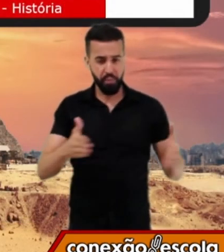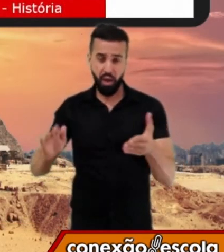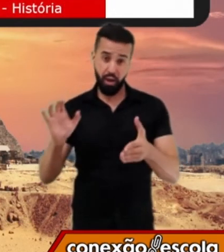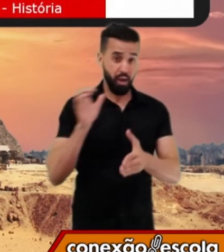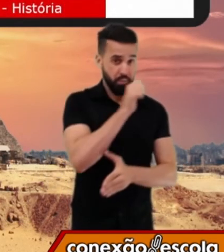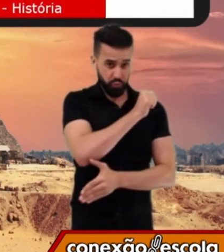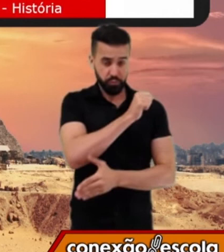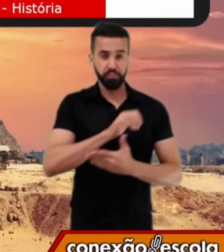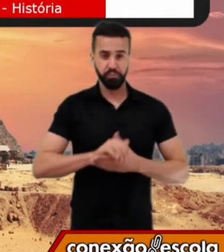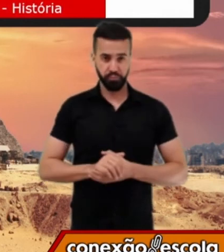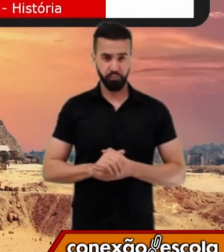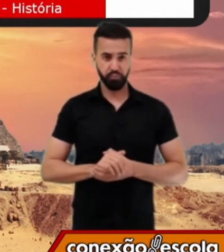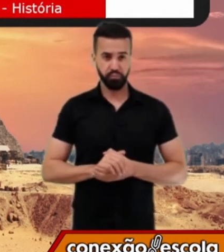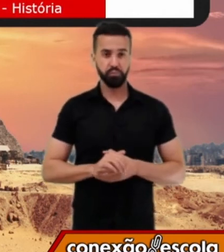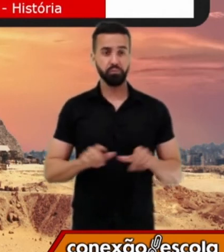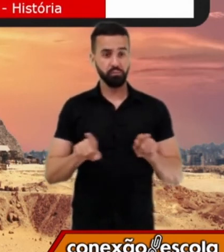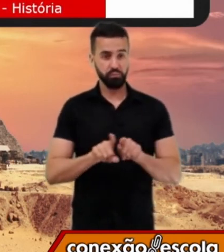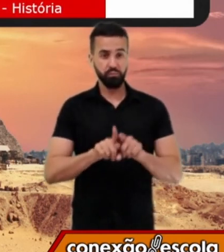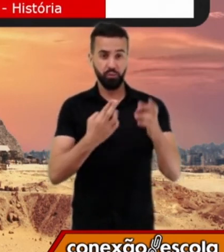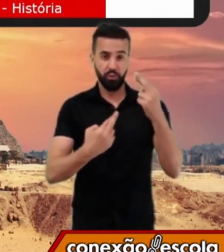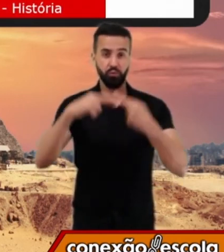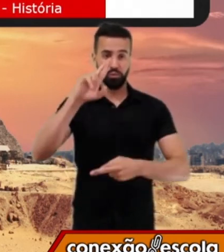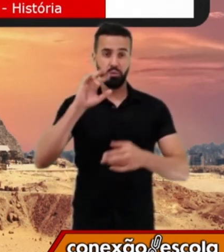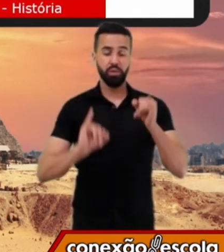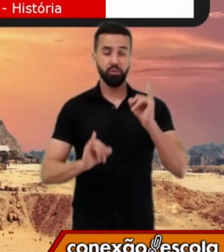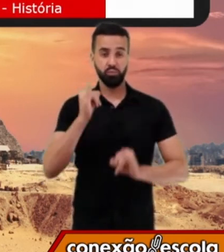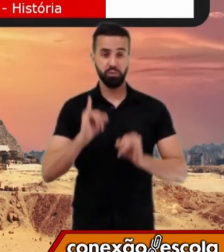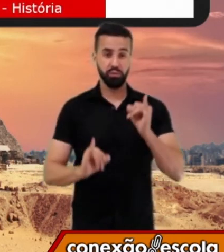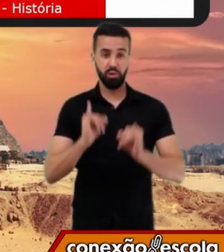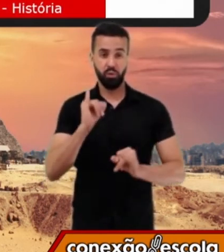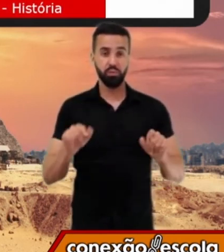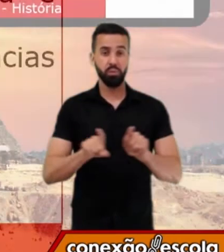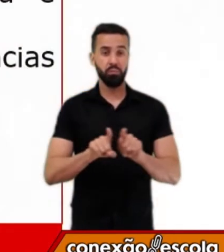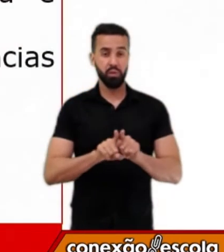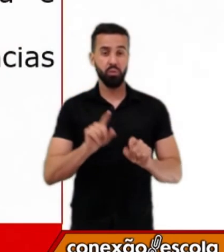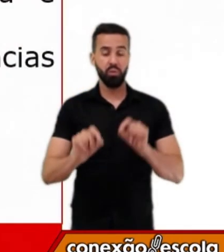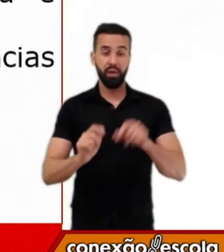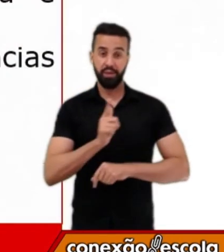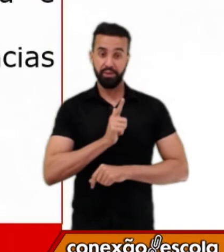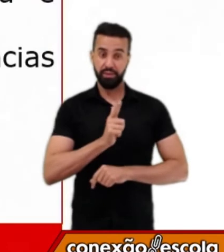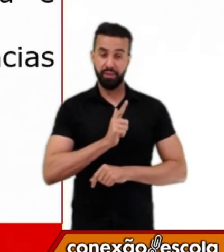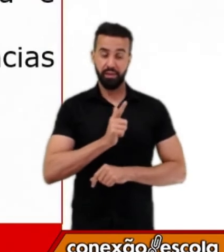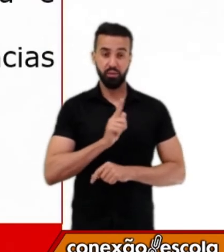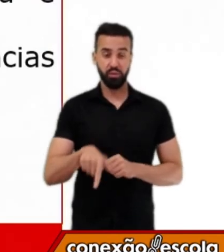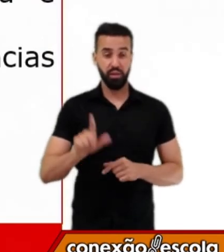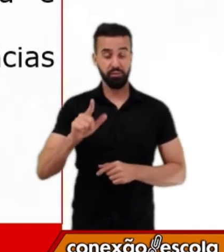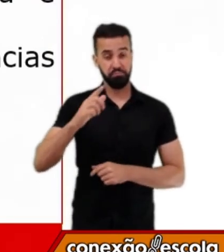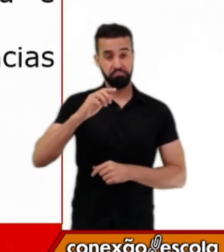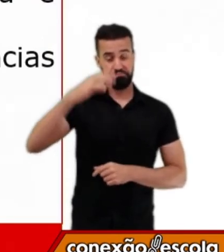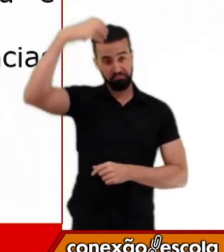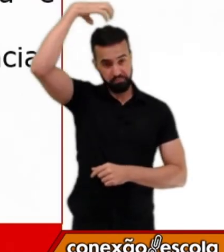mecanizada. Como consequência da Revolução Industrial também, nós temos a expansão do